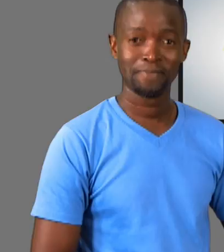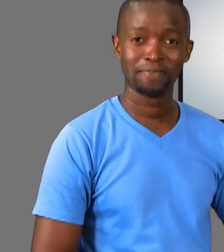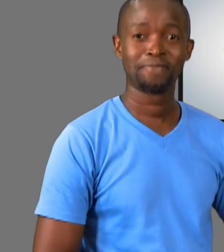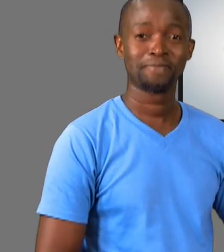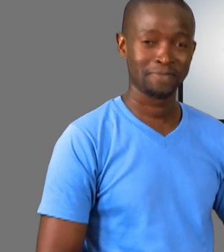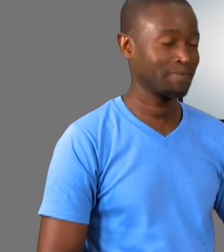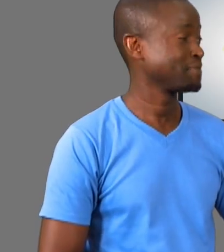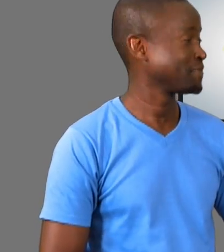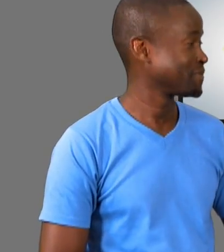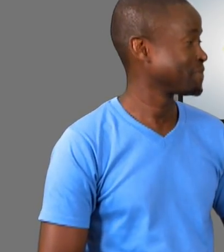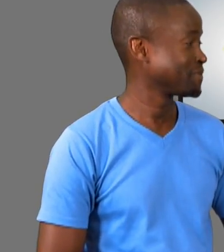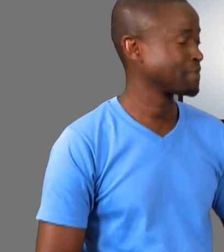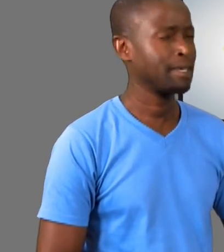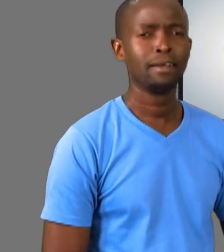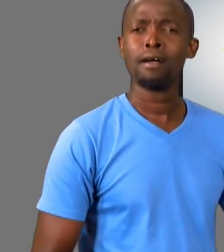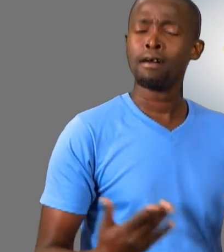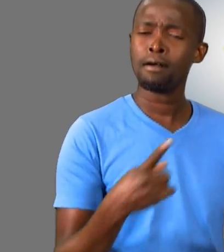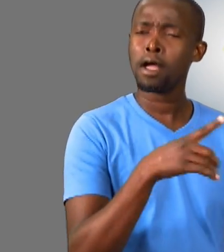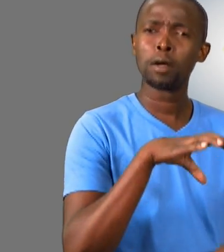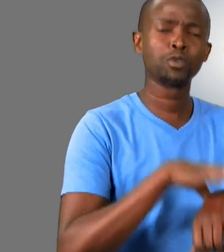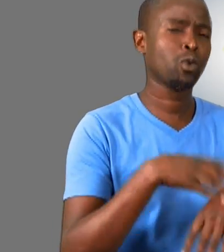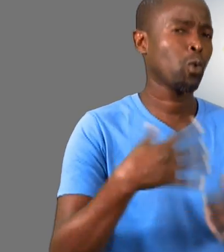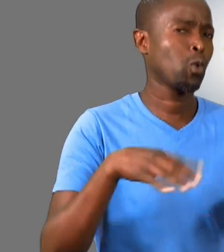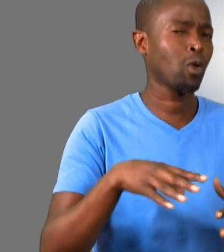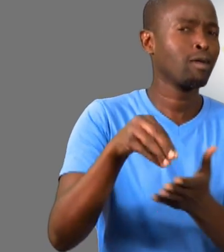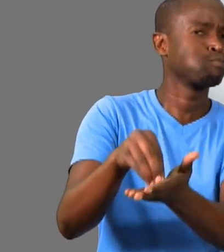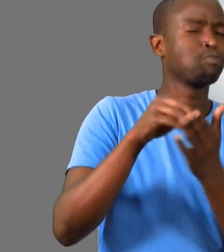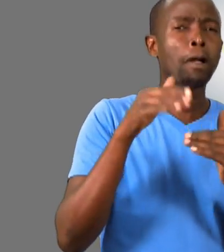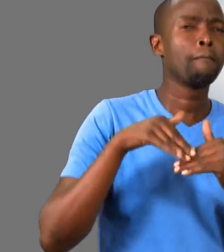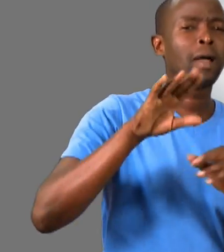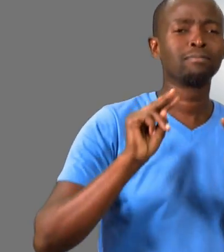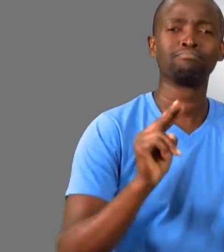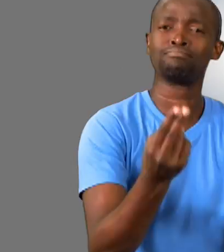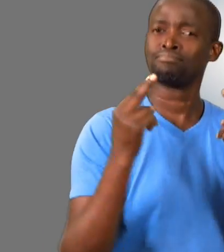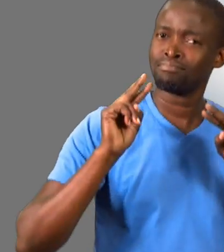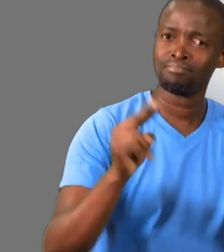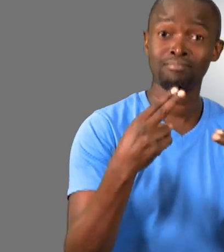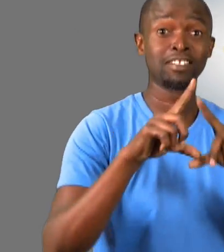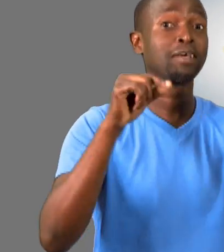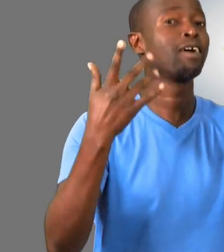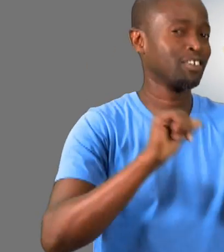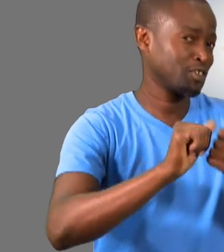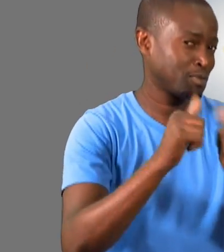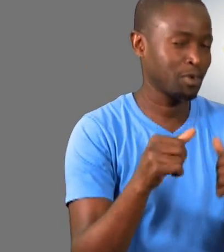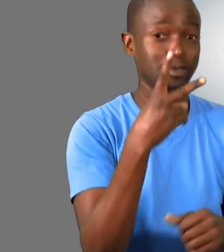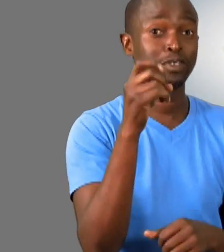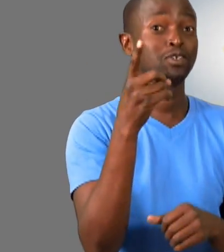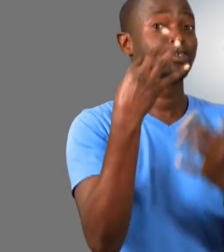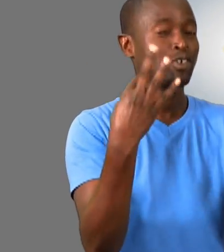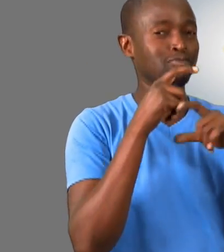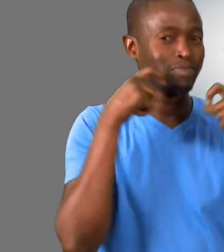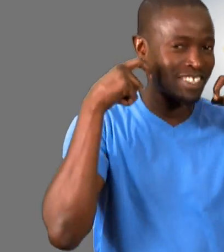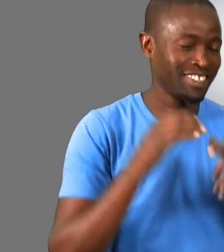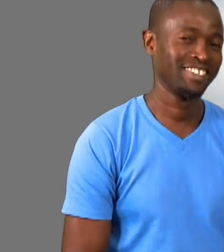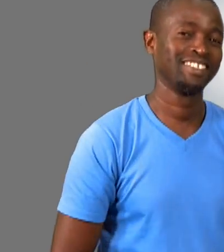responsabilidade com o nosso colega do Desporto. Ele traz-nos atualizações do arranque do Moçambola 2018.